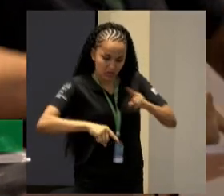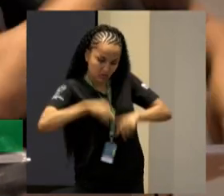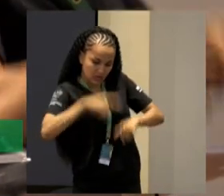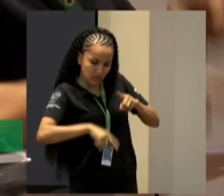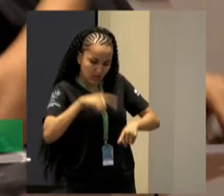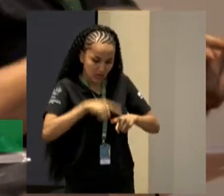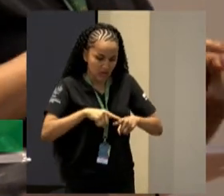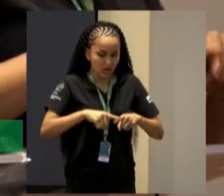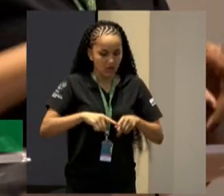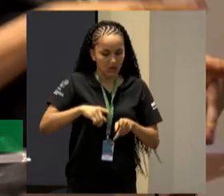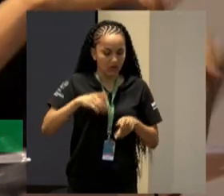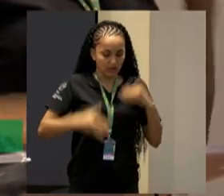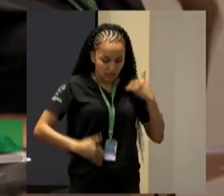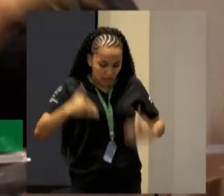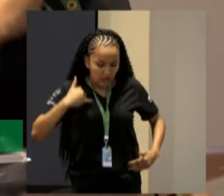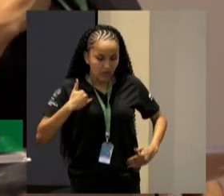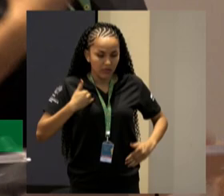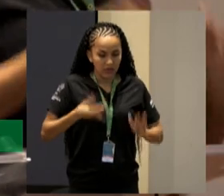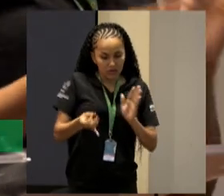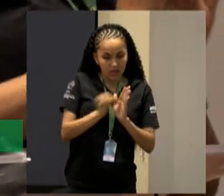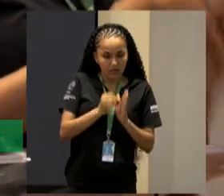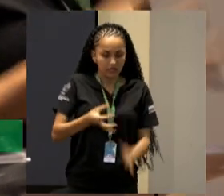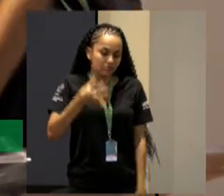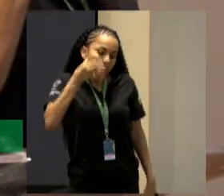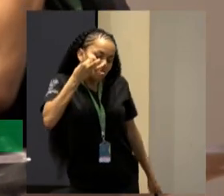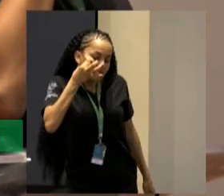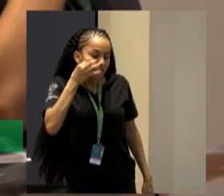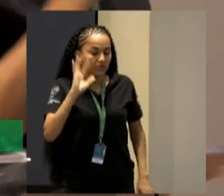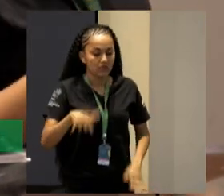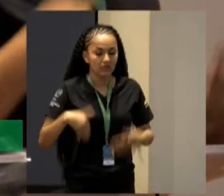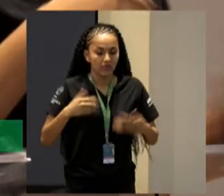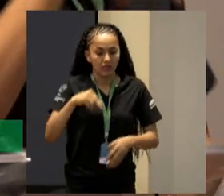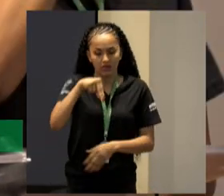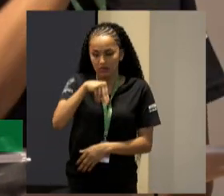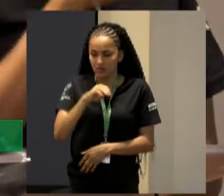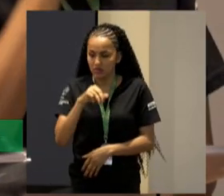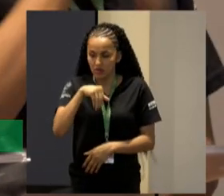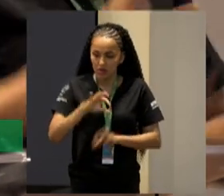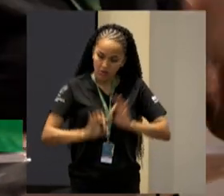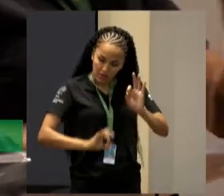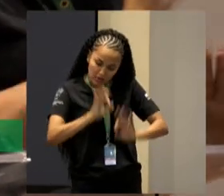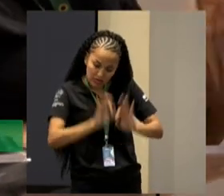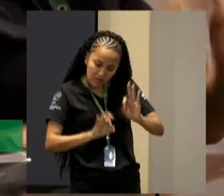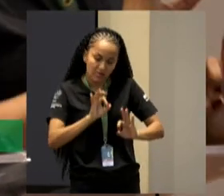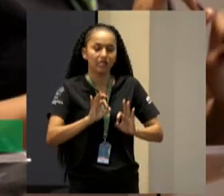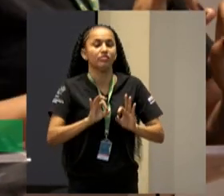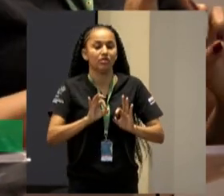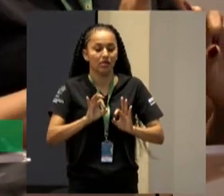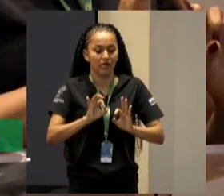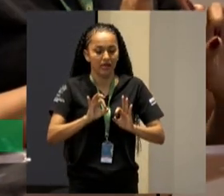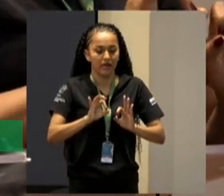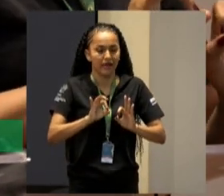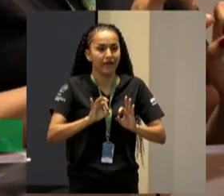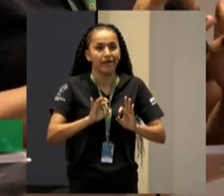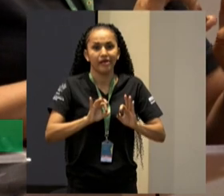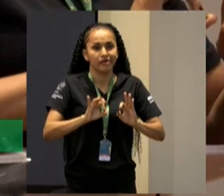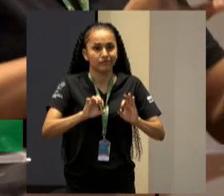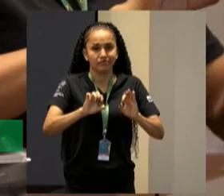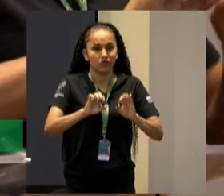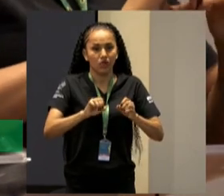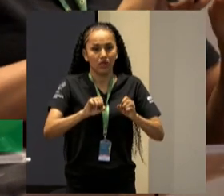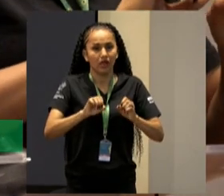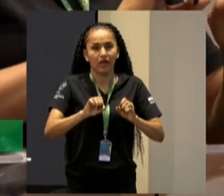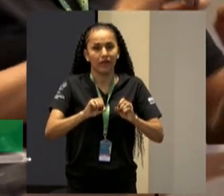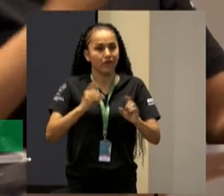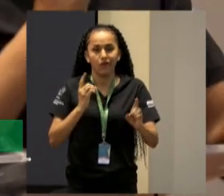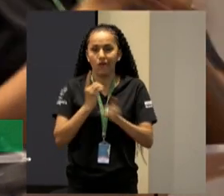o seu corpo e a sua identidade mais presente. O NEM organizava eventos nos